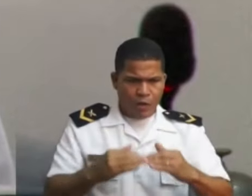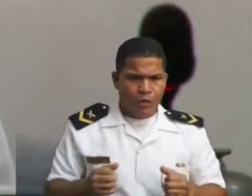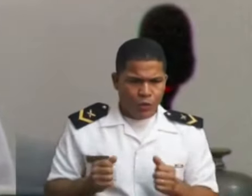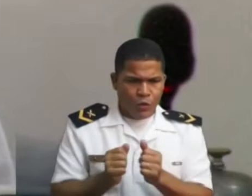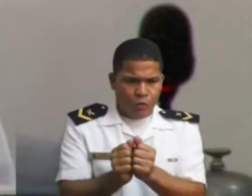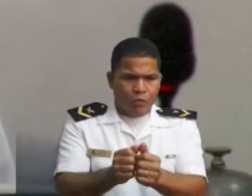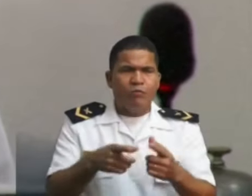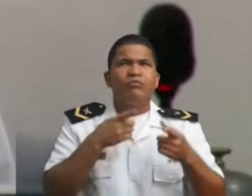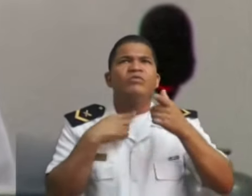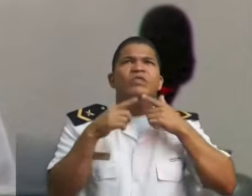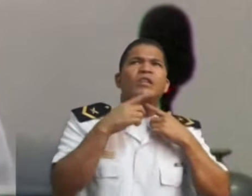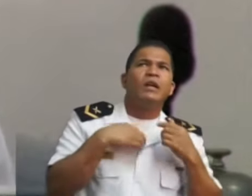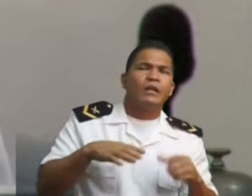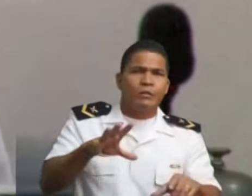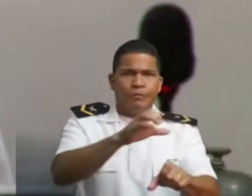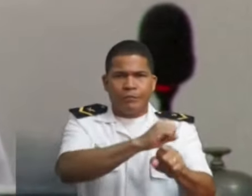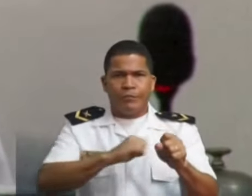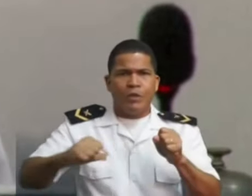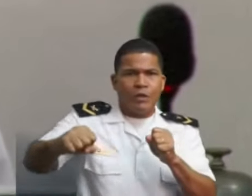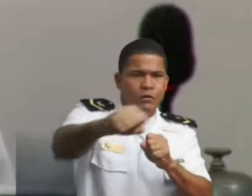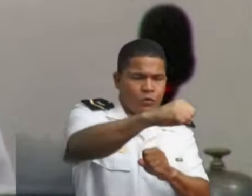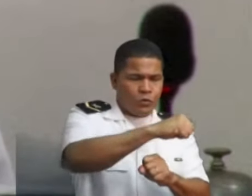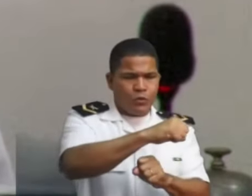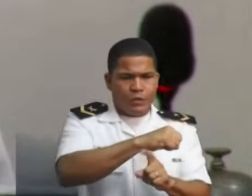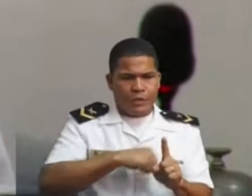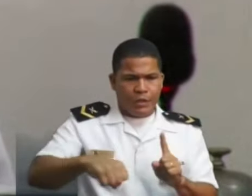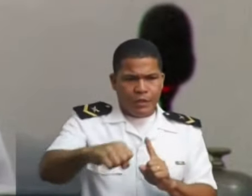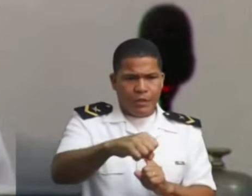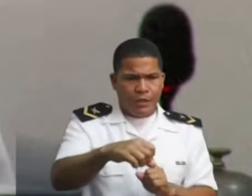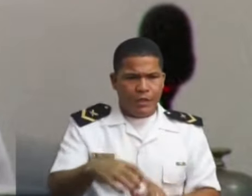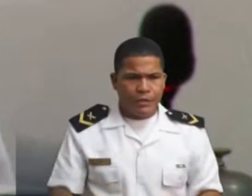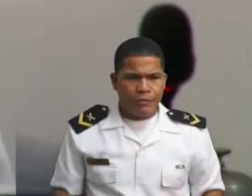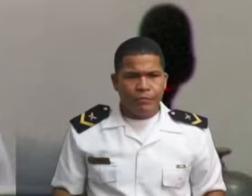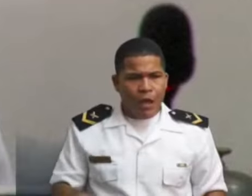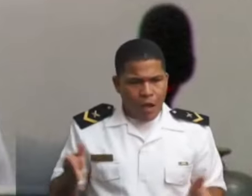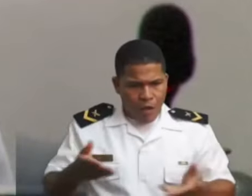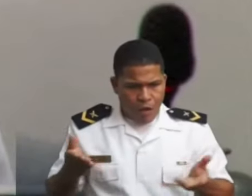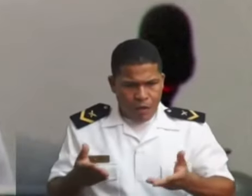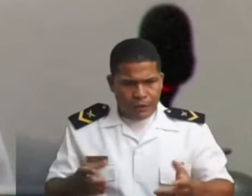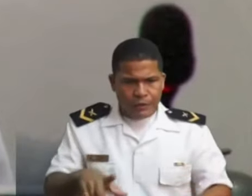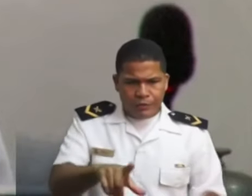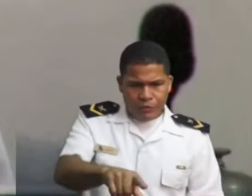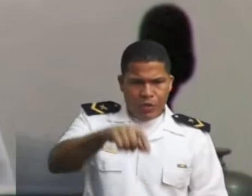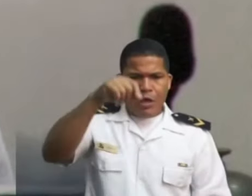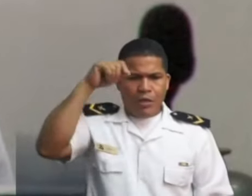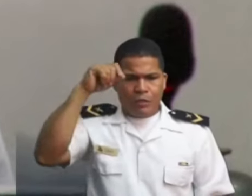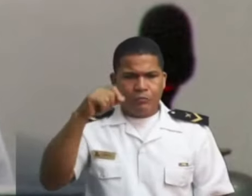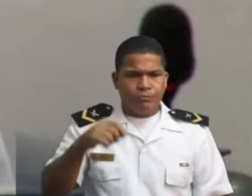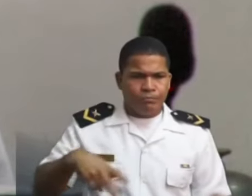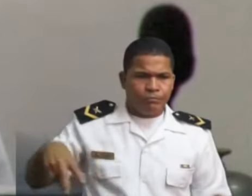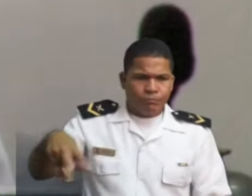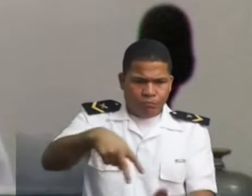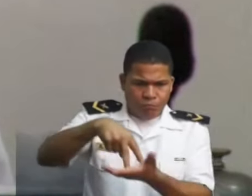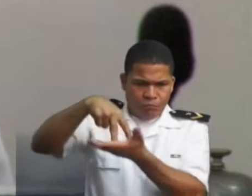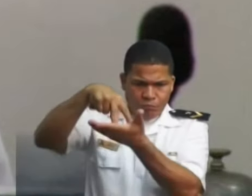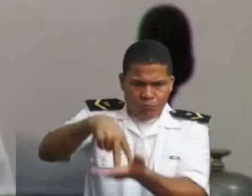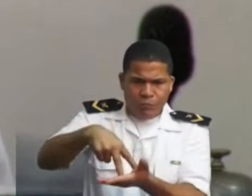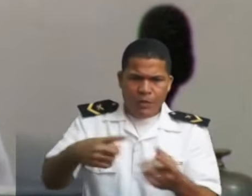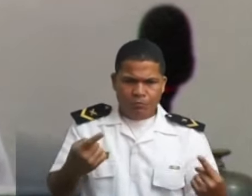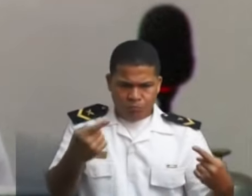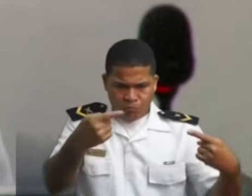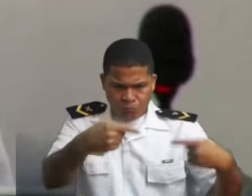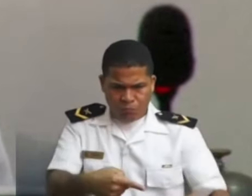da sociedade. Nesse sentido, oportuno também destacar a firmeza de propósito da Corte do Mar